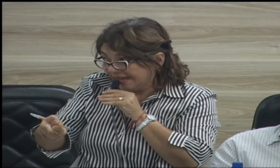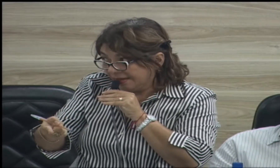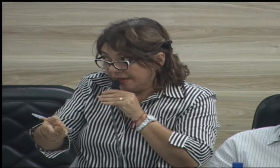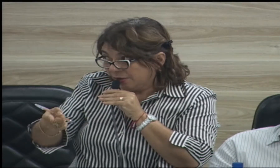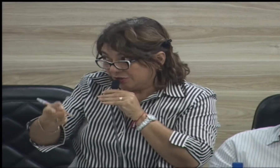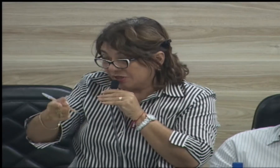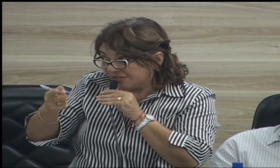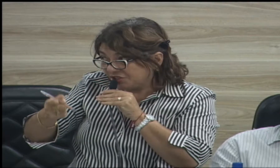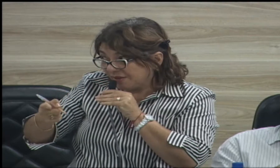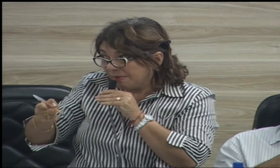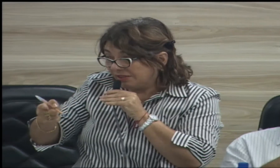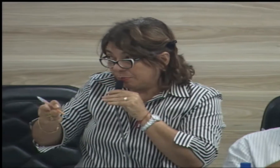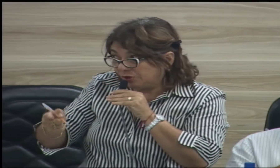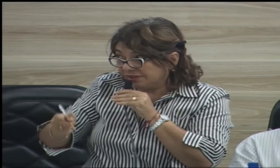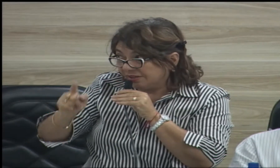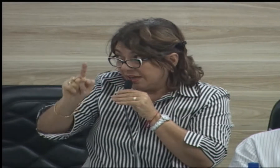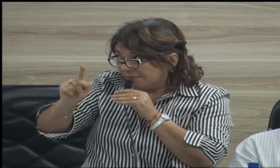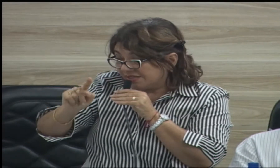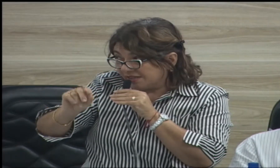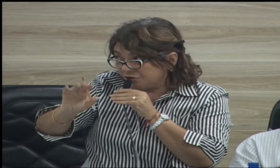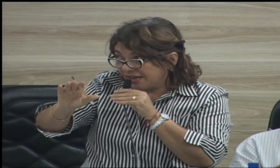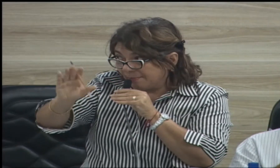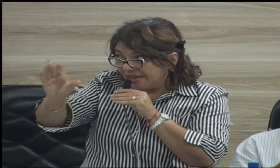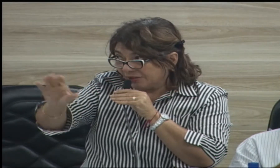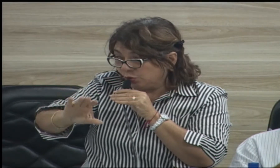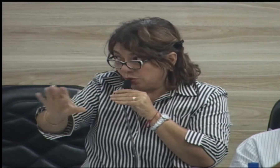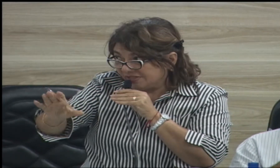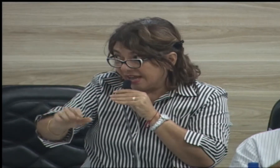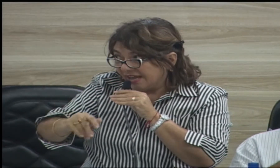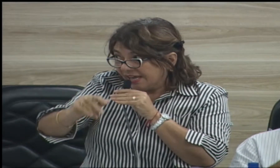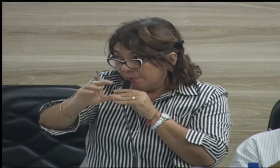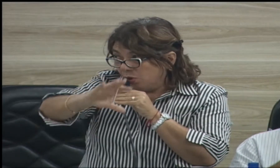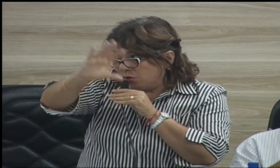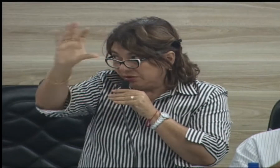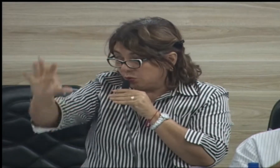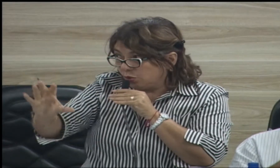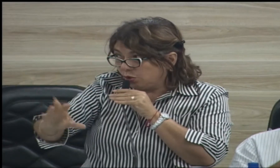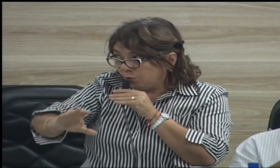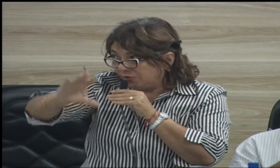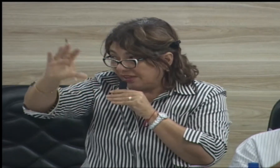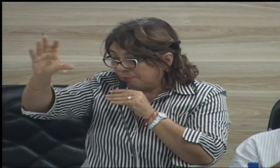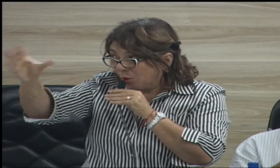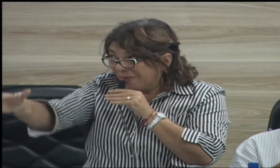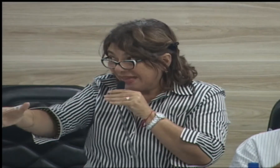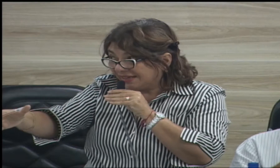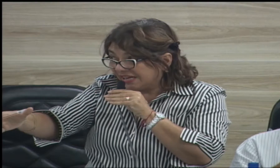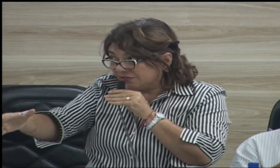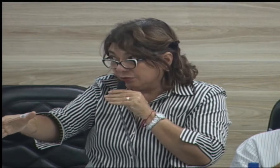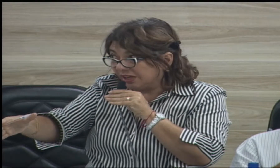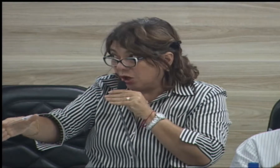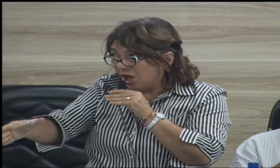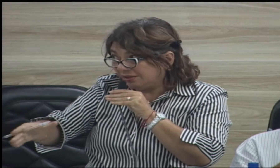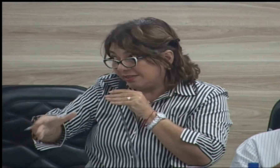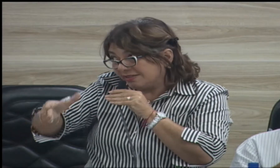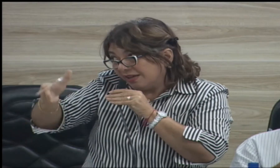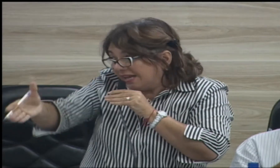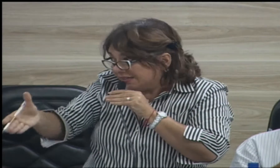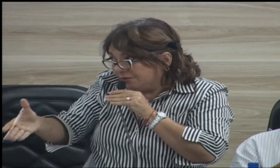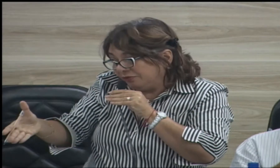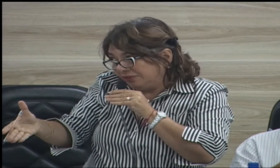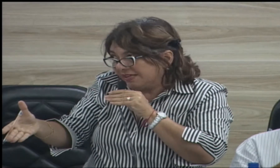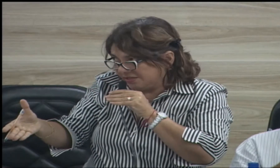cadastro, concordo plenamente com essa questão de deixar bem explícito e explicado, além de explicar para aquela população, para eles saberem o